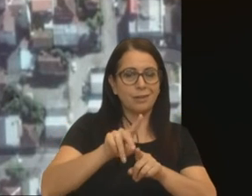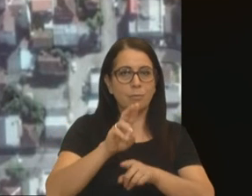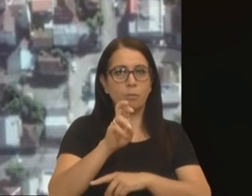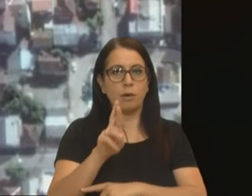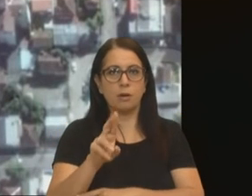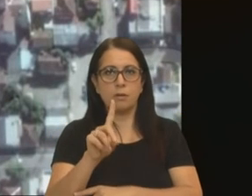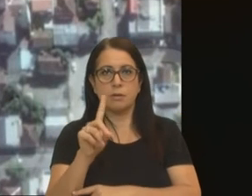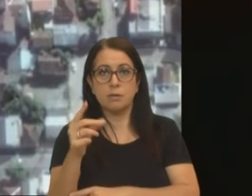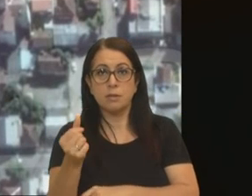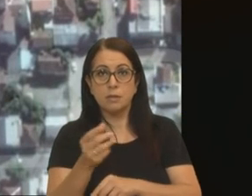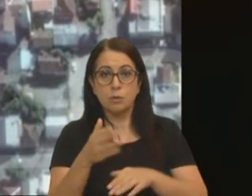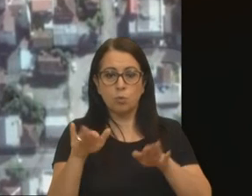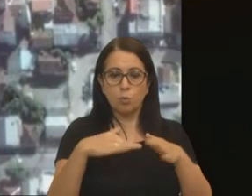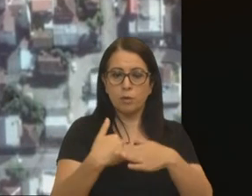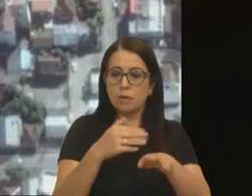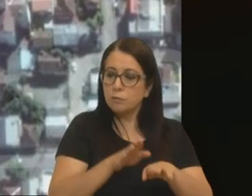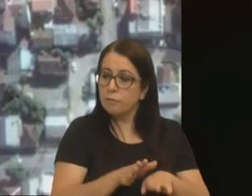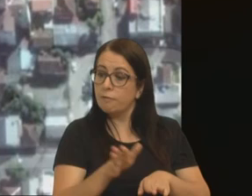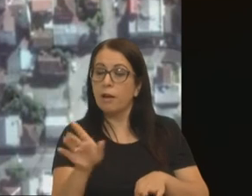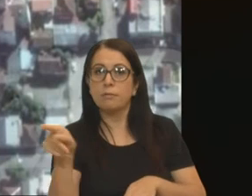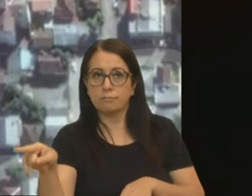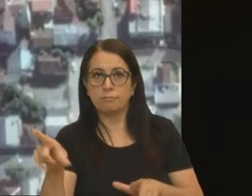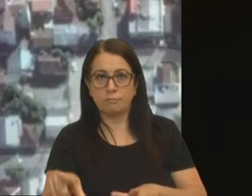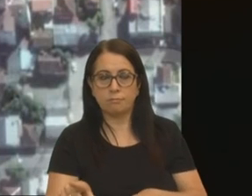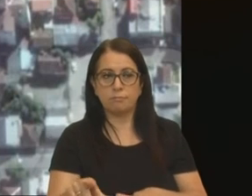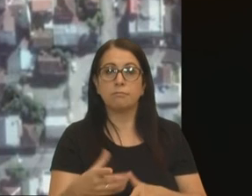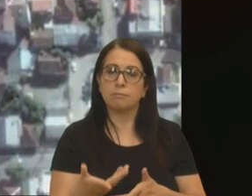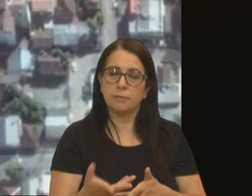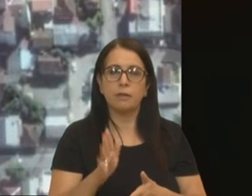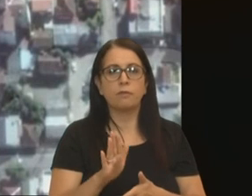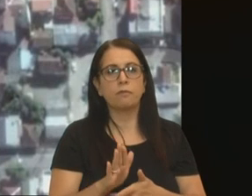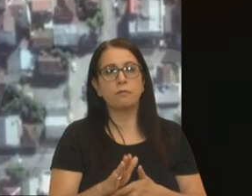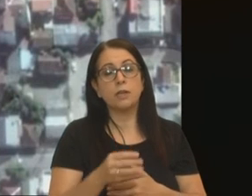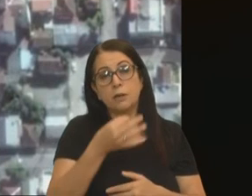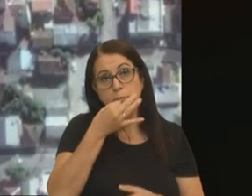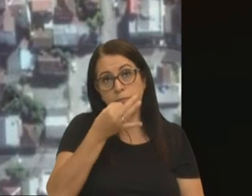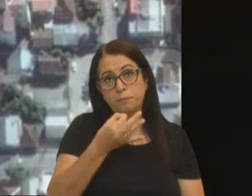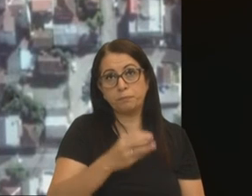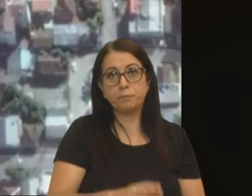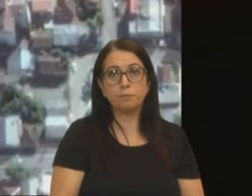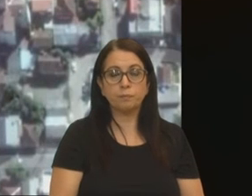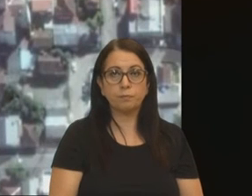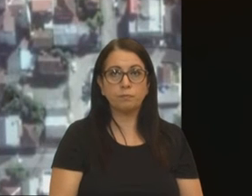o trânsito para esse local. Então, fica aí a sugestão,